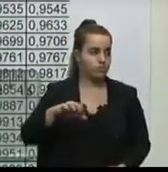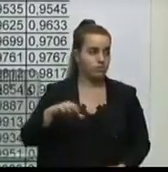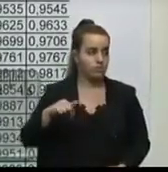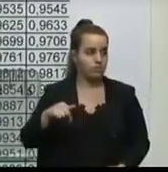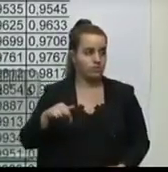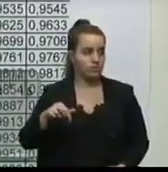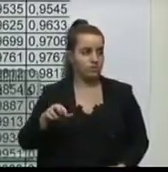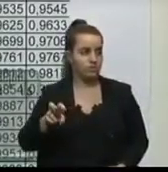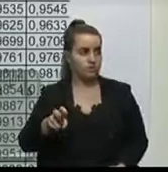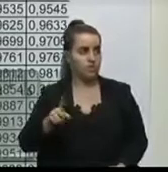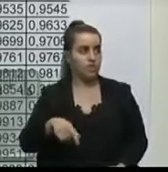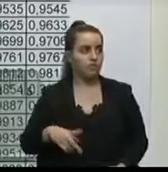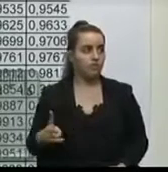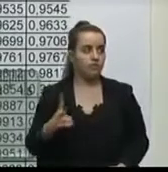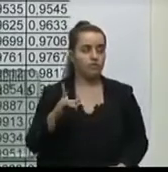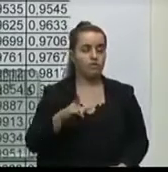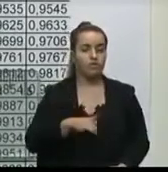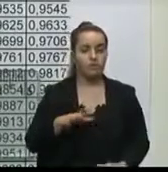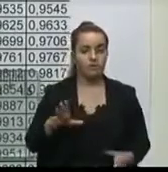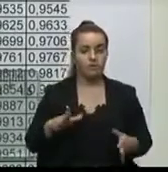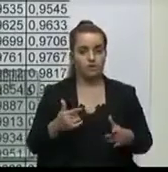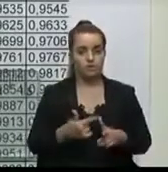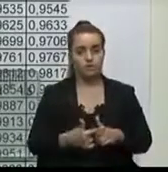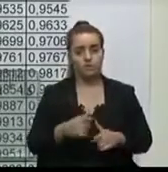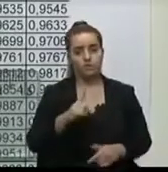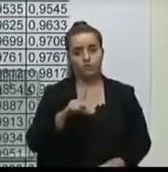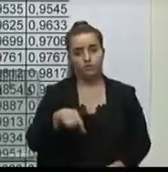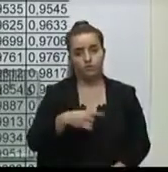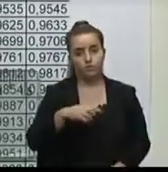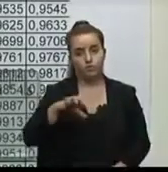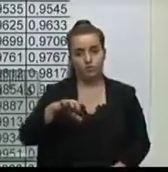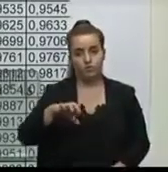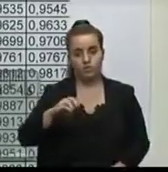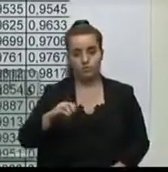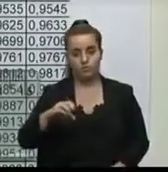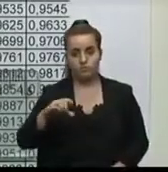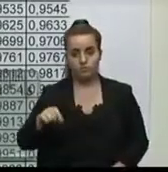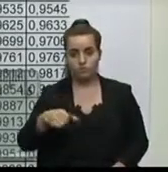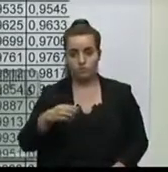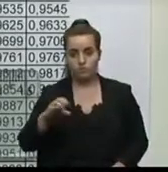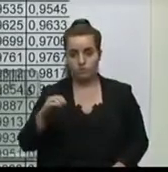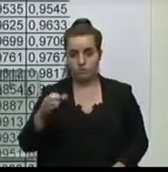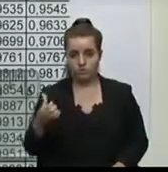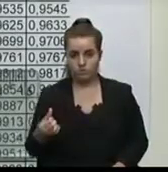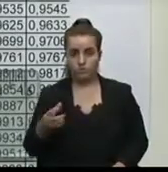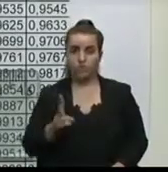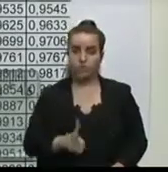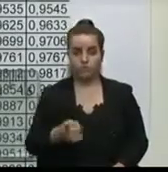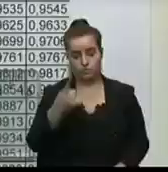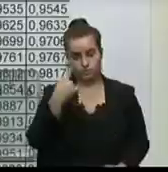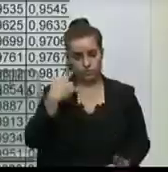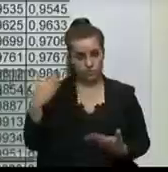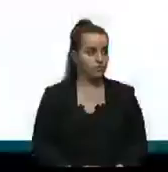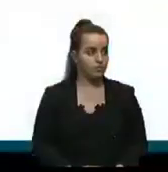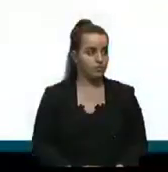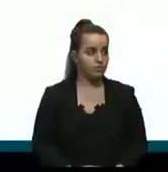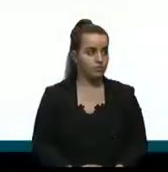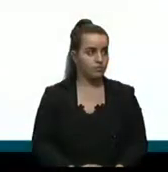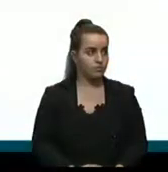0,975 é o valor que está no cruzamento entre o 1,9 e o 0,06. Continue acompanhando comigo no